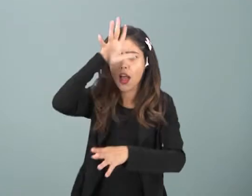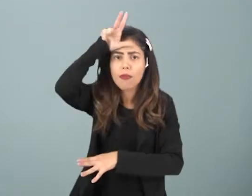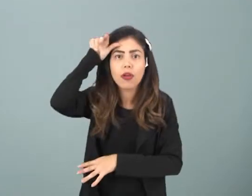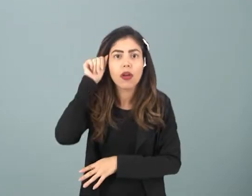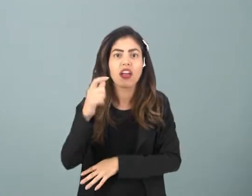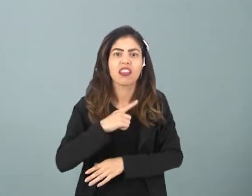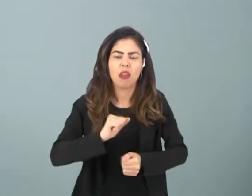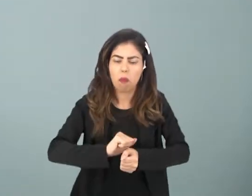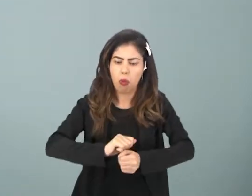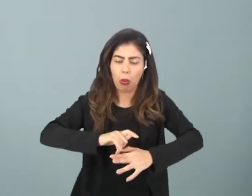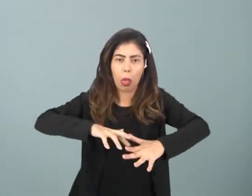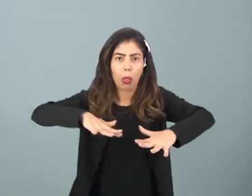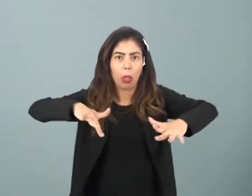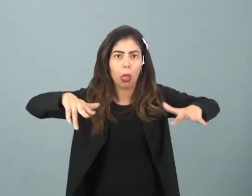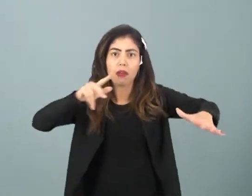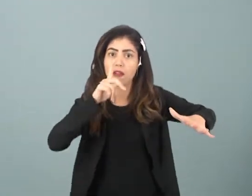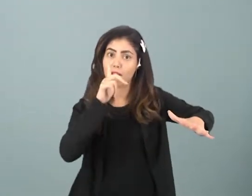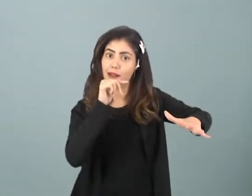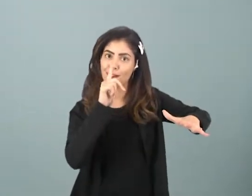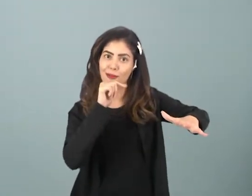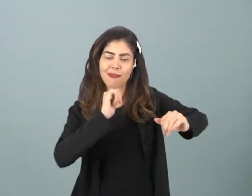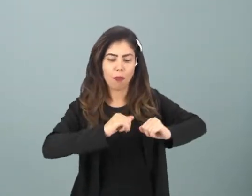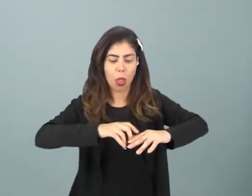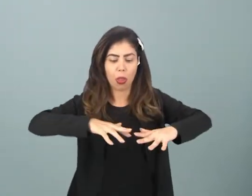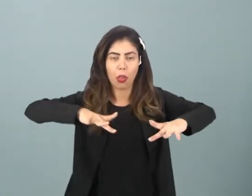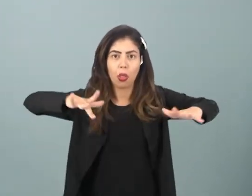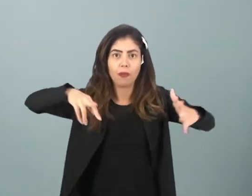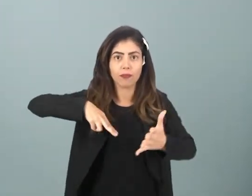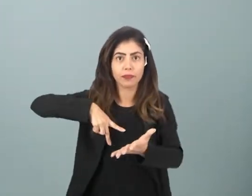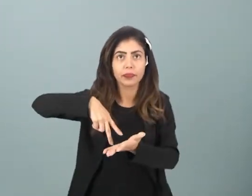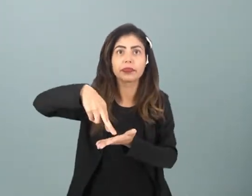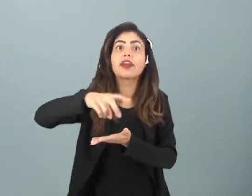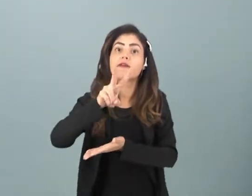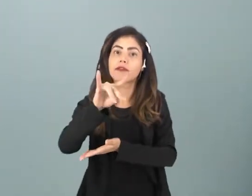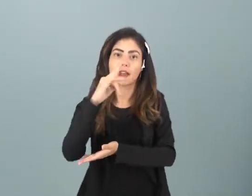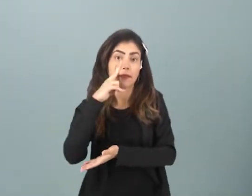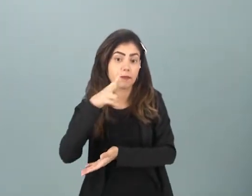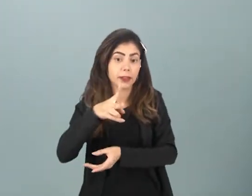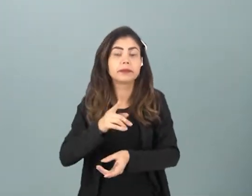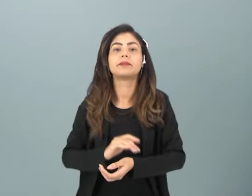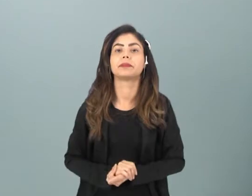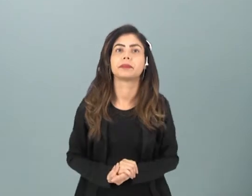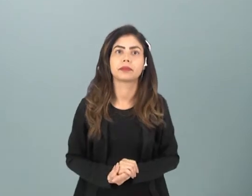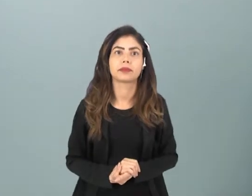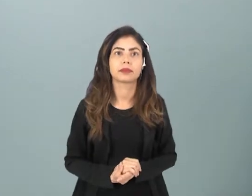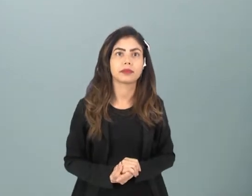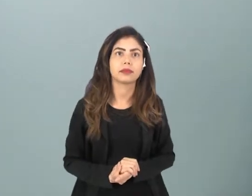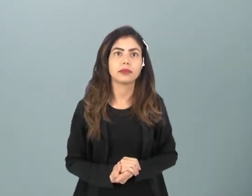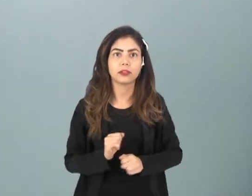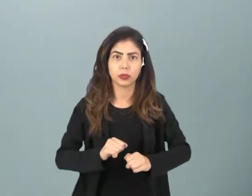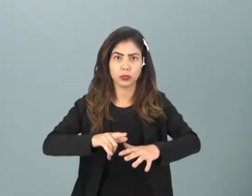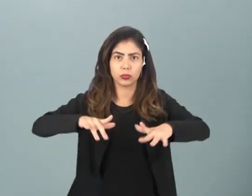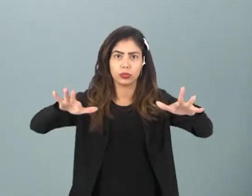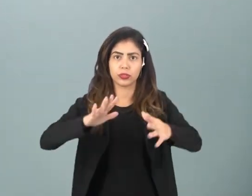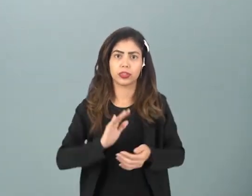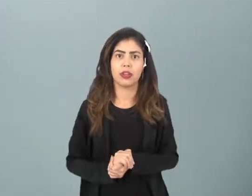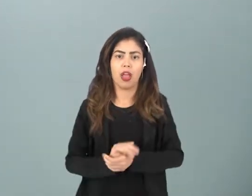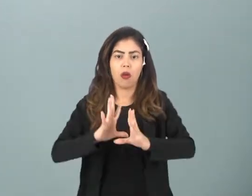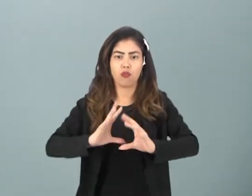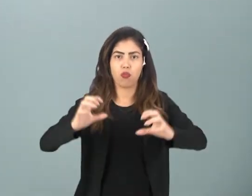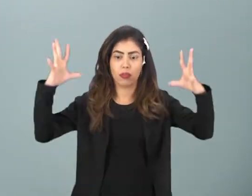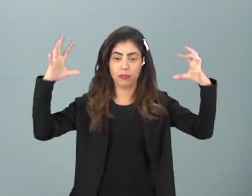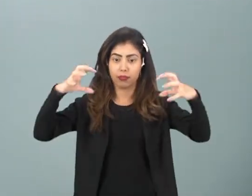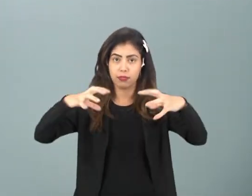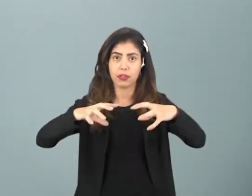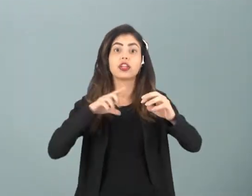áreas pantanosas que sempre que você entrar nessa área vai identificar esse encharcado. Mas lembrando que